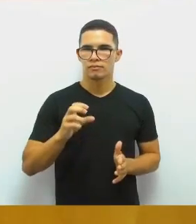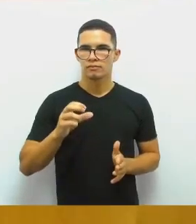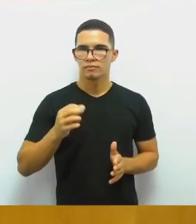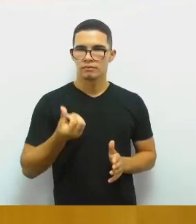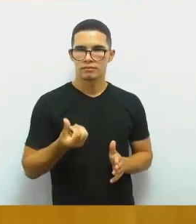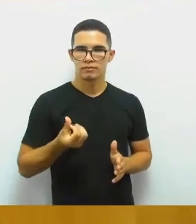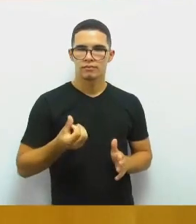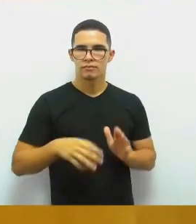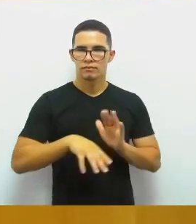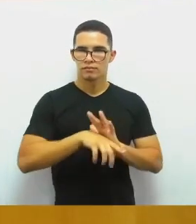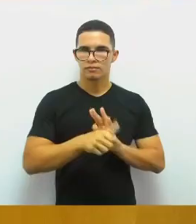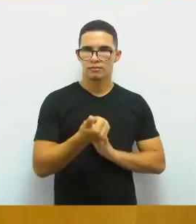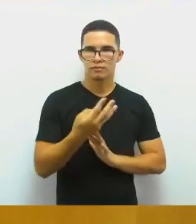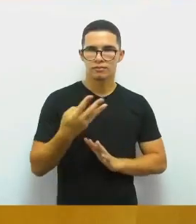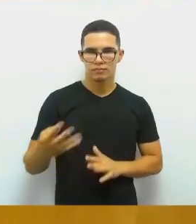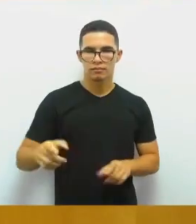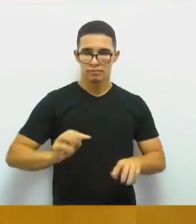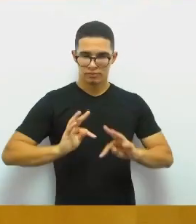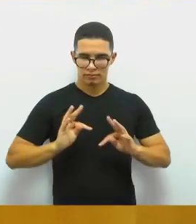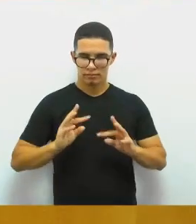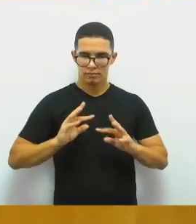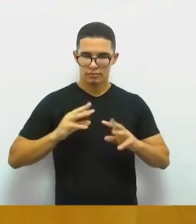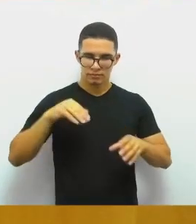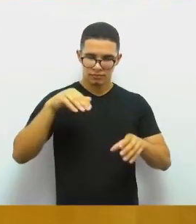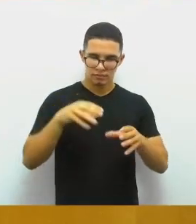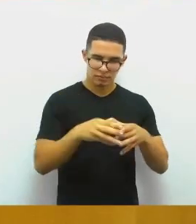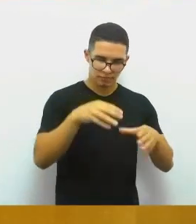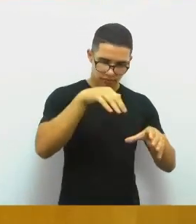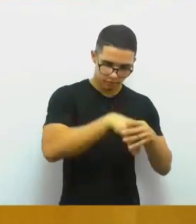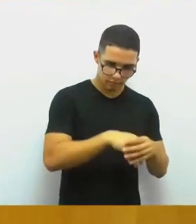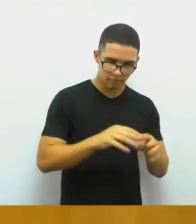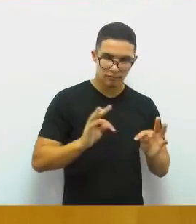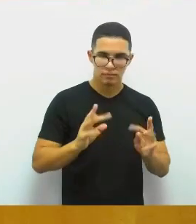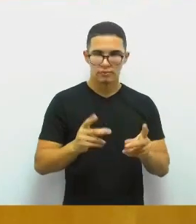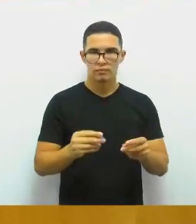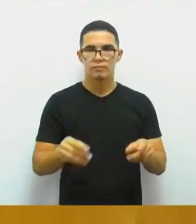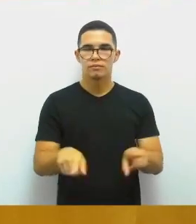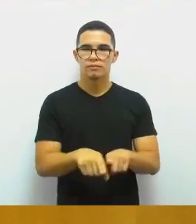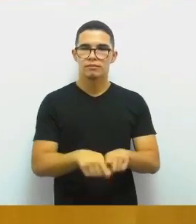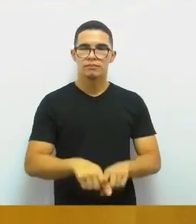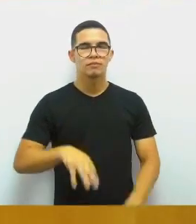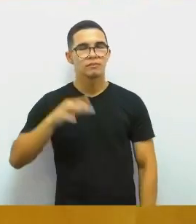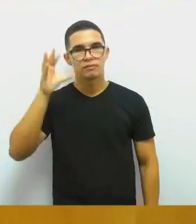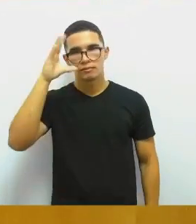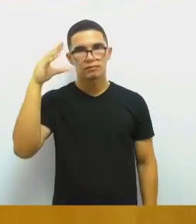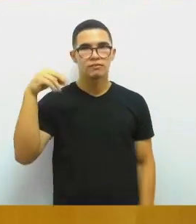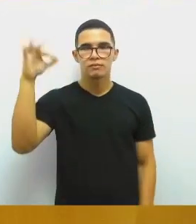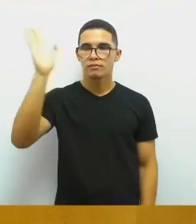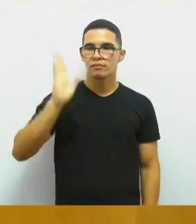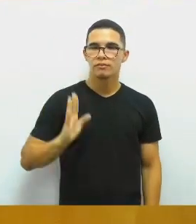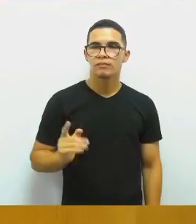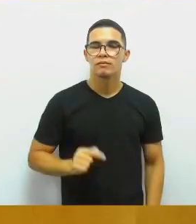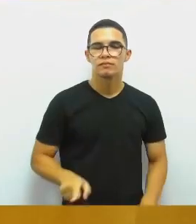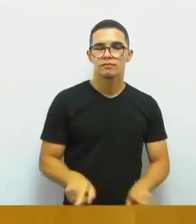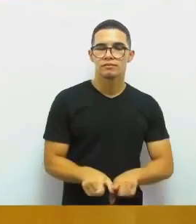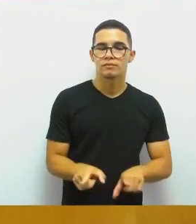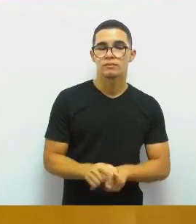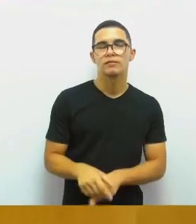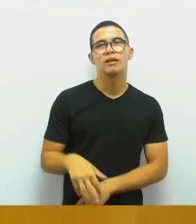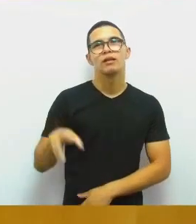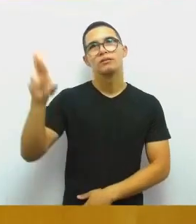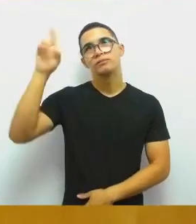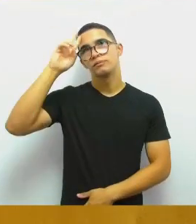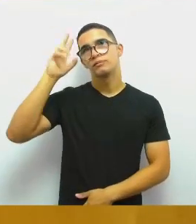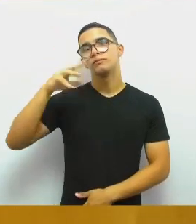456/2024, bem como votação das matérias em blocos. Etide Brasil, tomando a palavra, o senhor presidente colocou